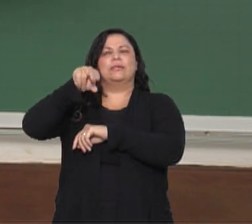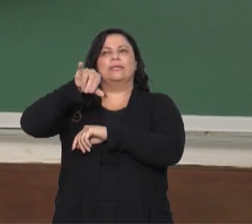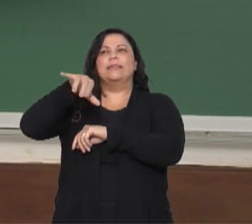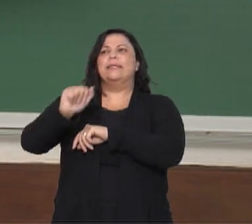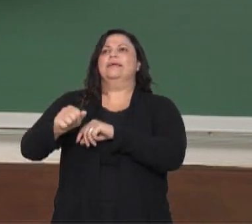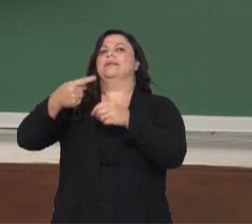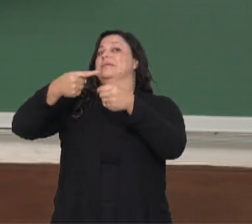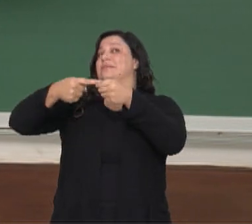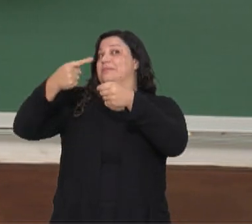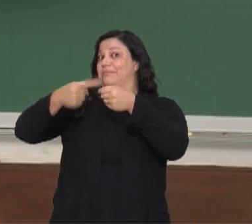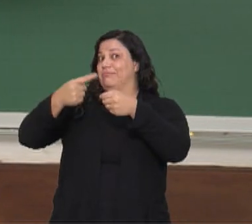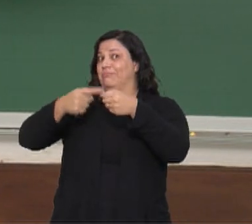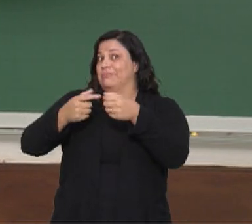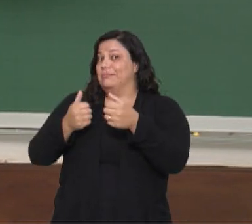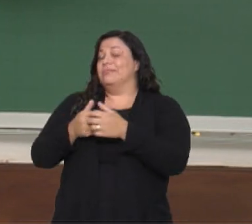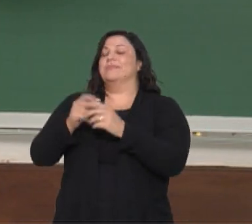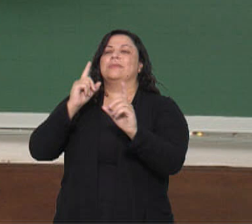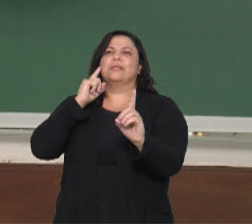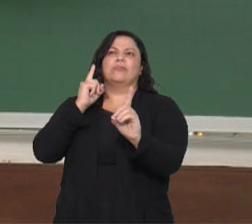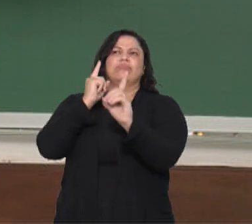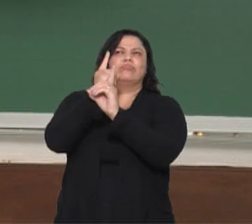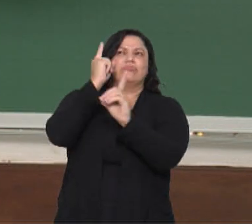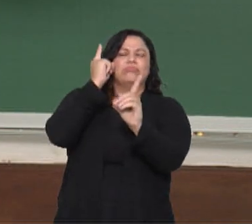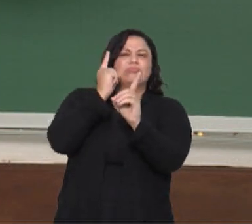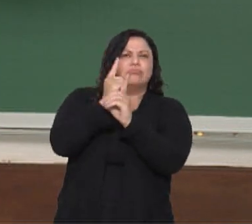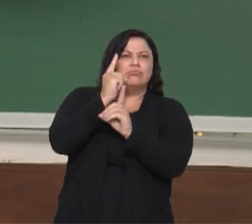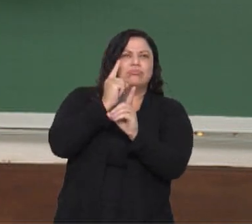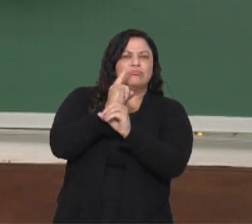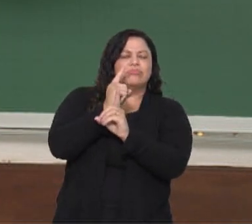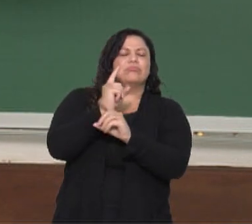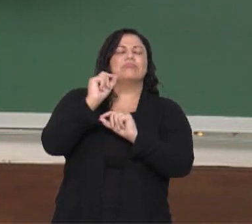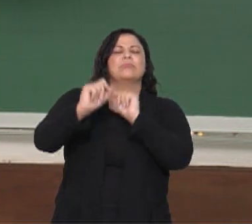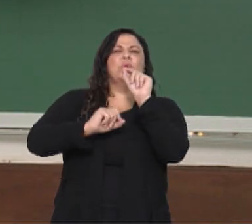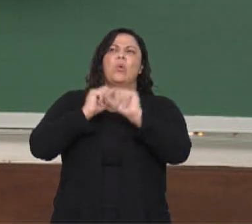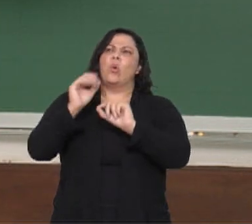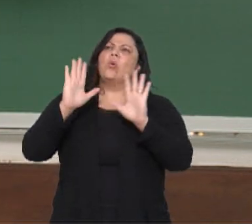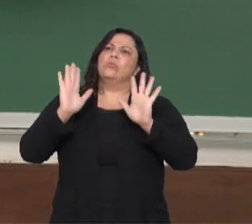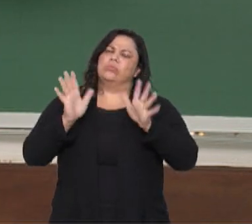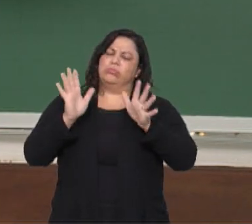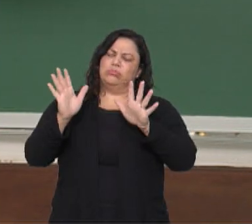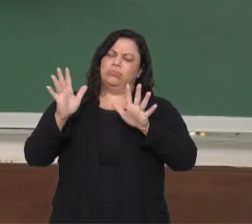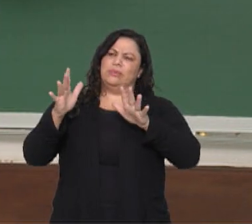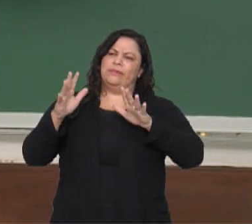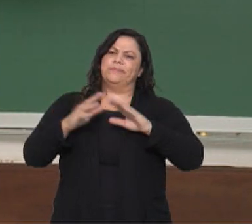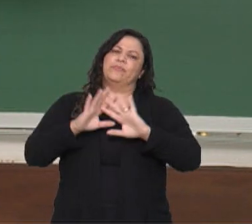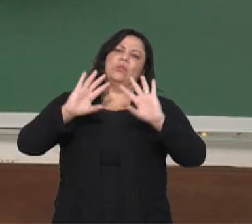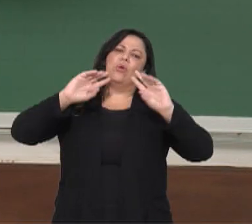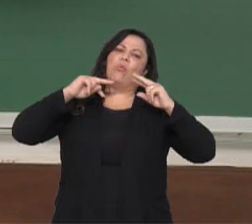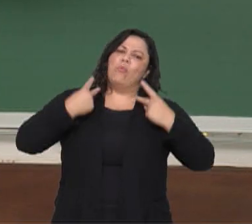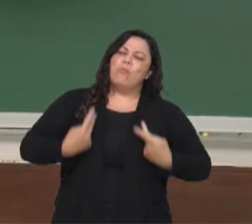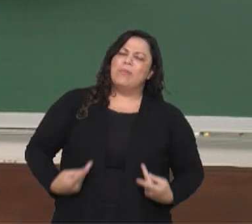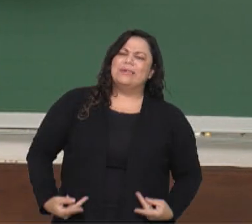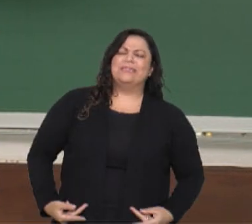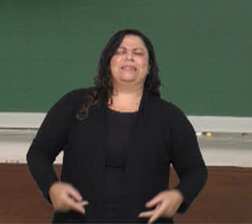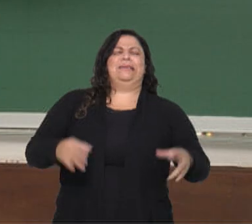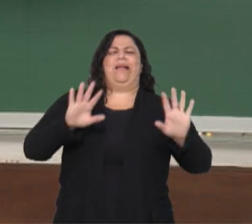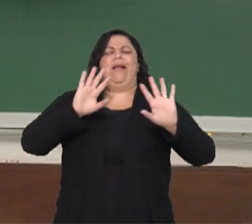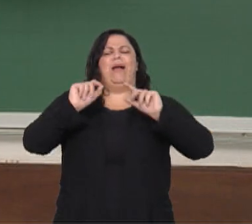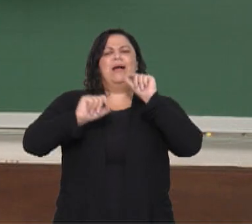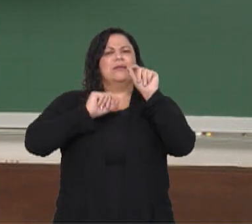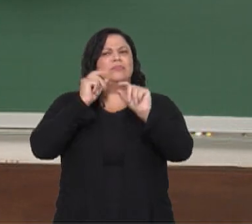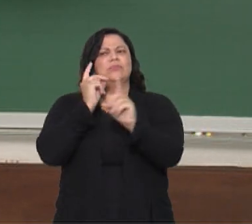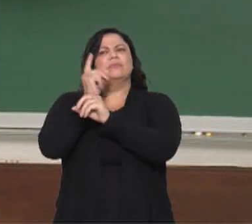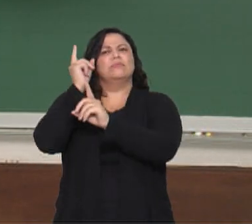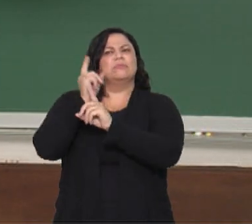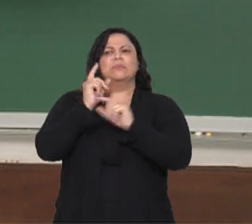ciência. Hoje você tem uma data, 10 mil anos, pode-se encontrar uma civilização que se perdeu na história, um achado arqueológico, que poderia